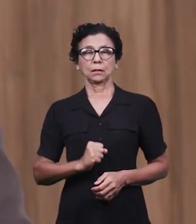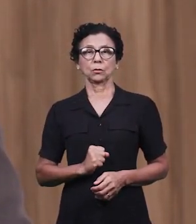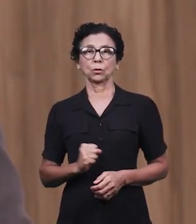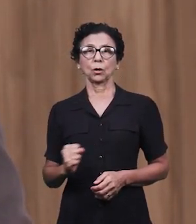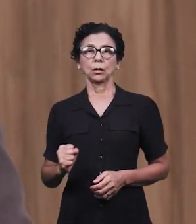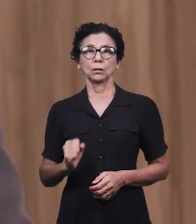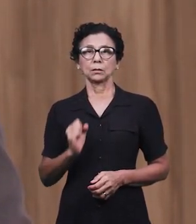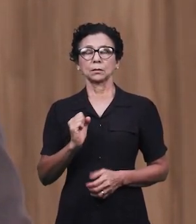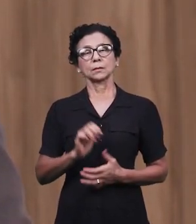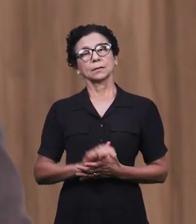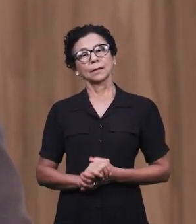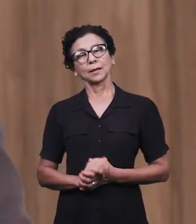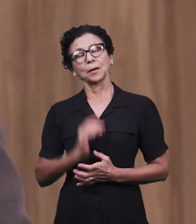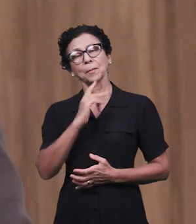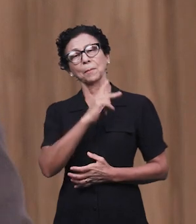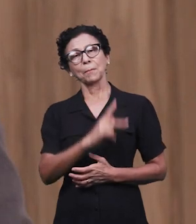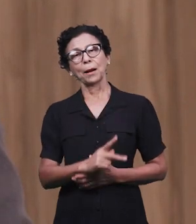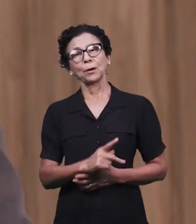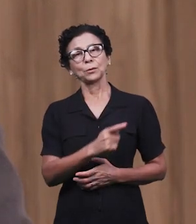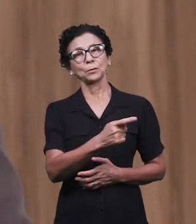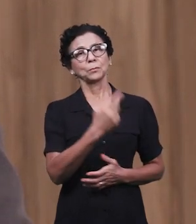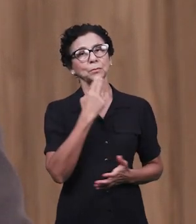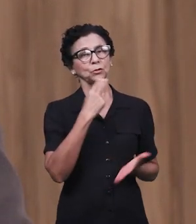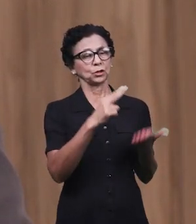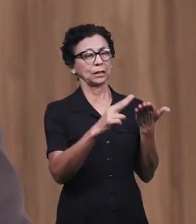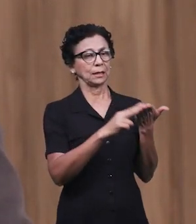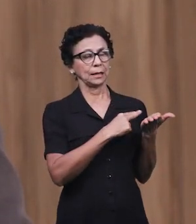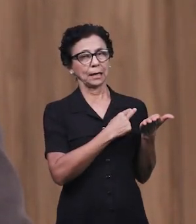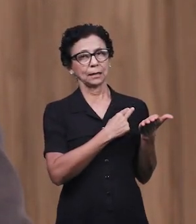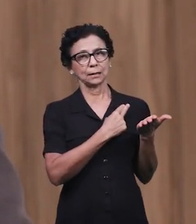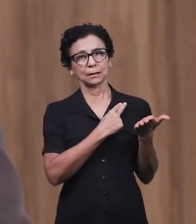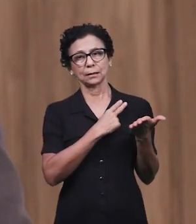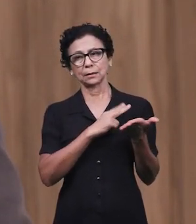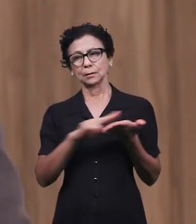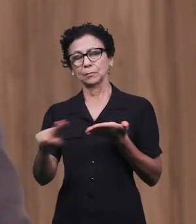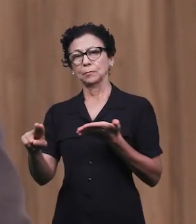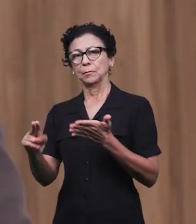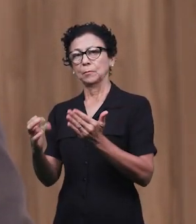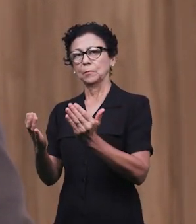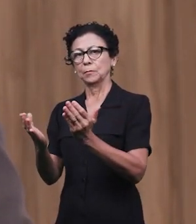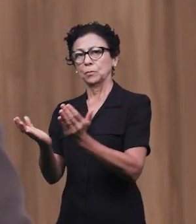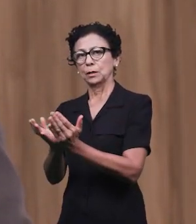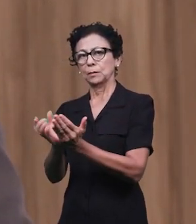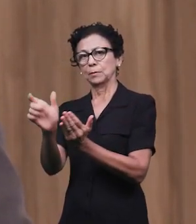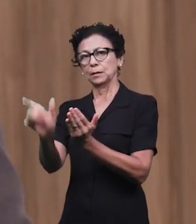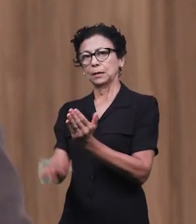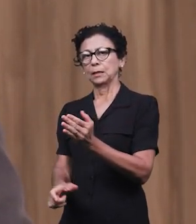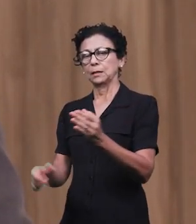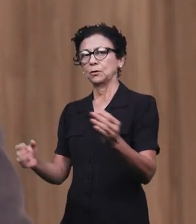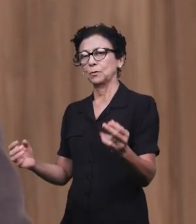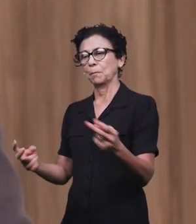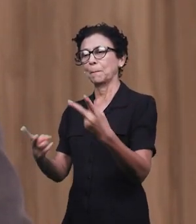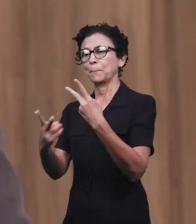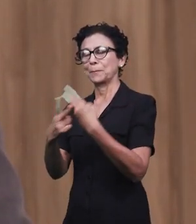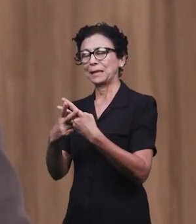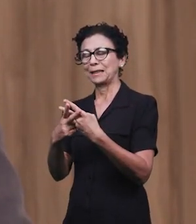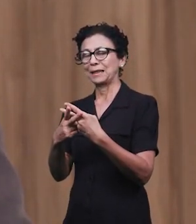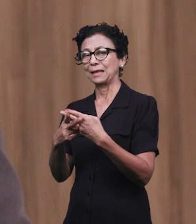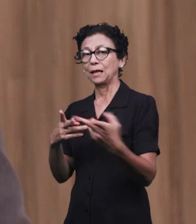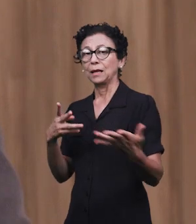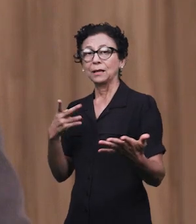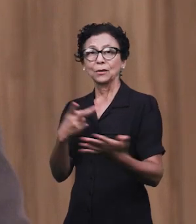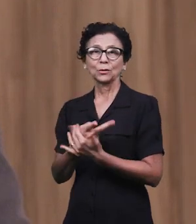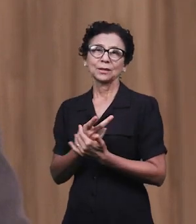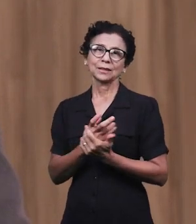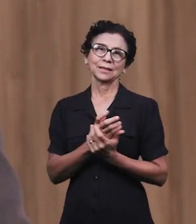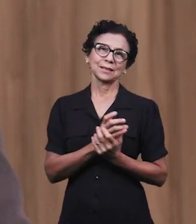mudou, porque ele foi surpreendido por uma luz que excedia